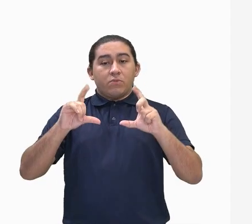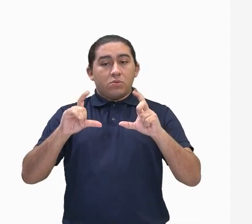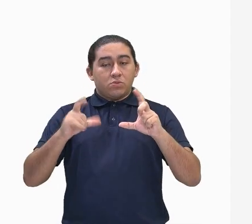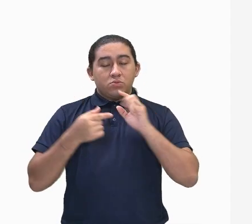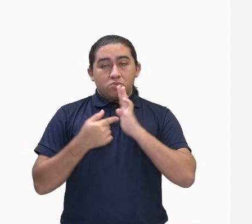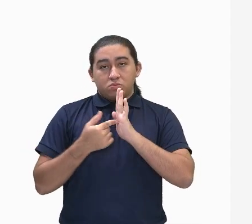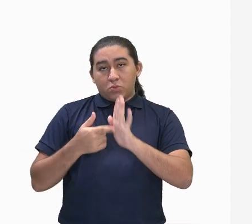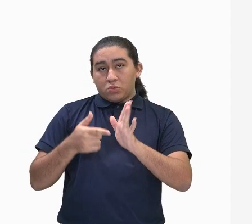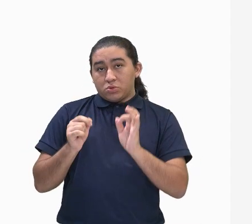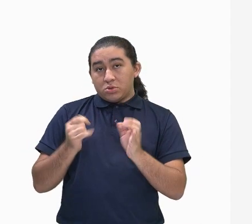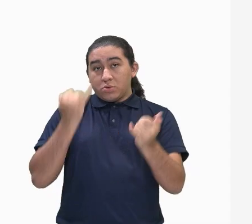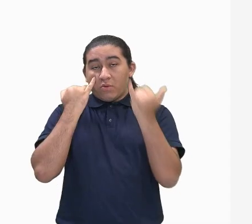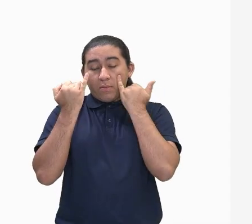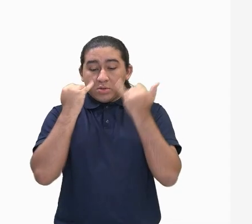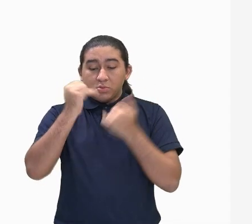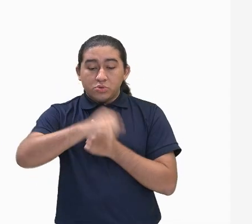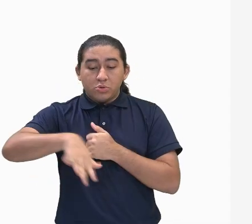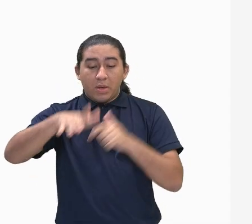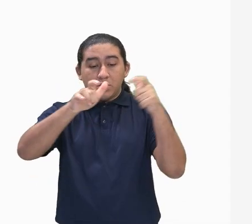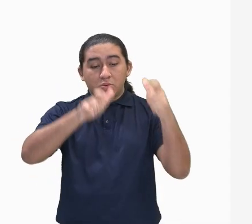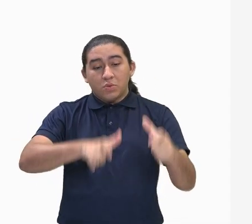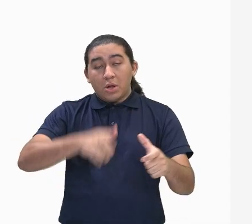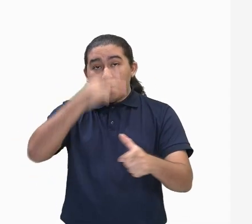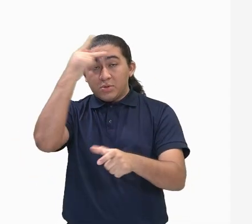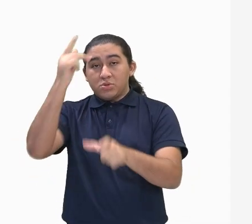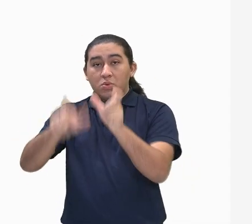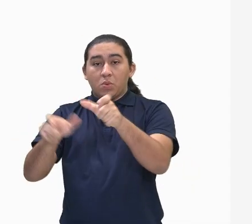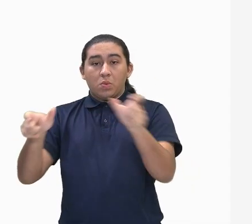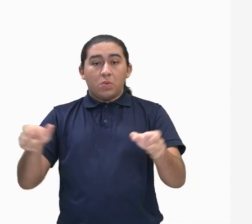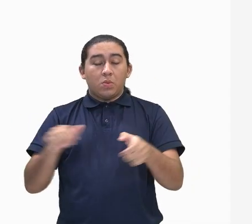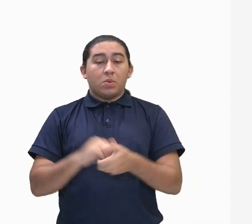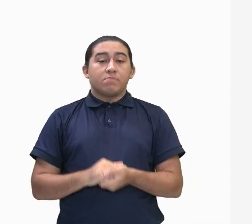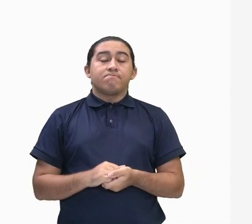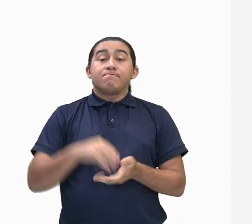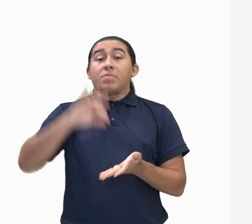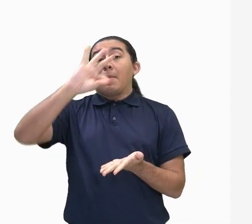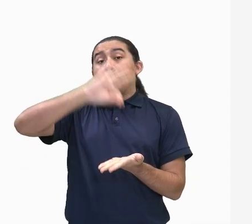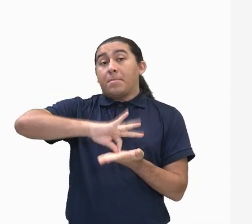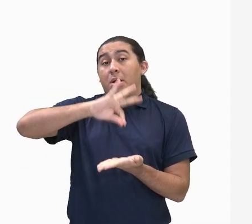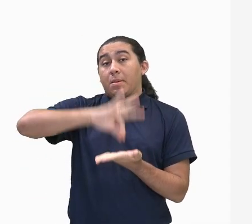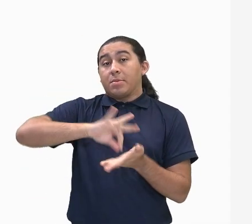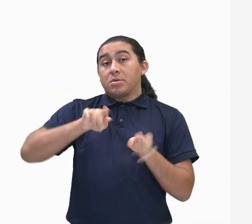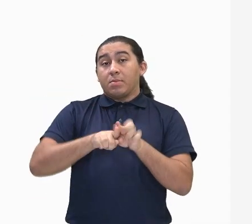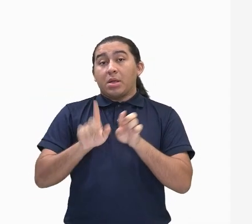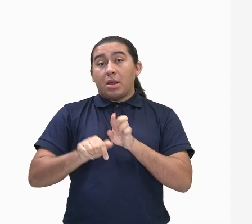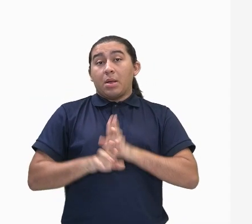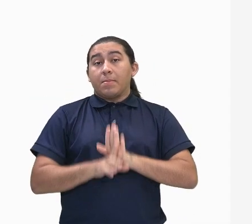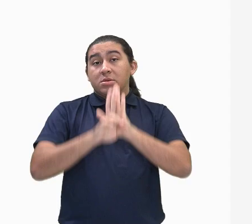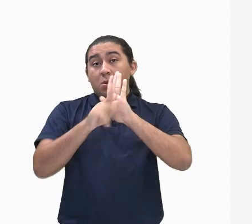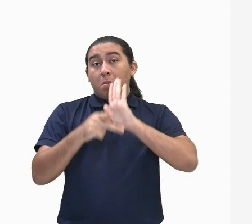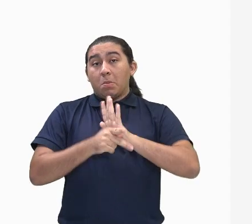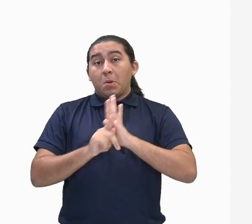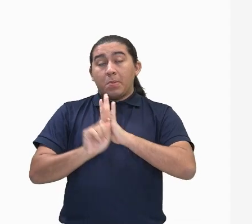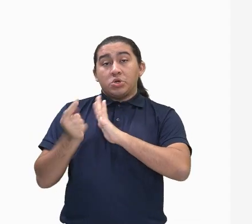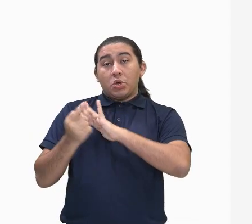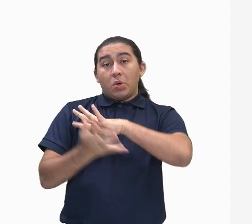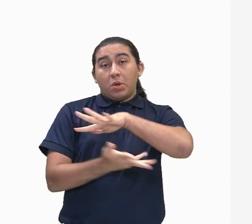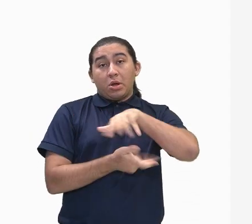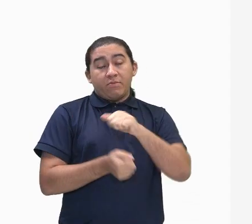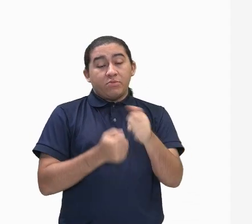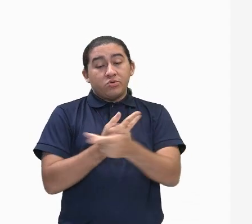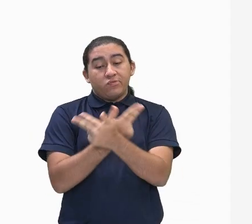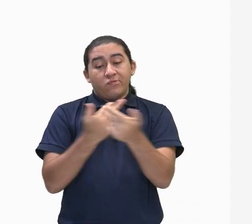as pessoas, os lugares, mapas, tá, que são as representações geográficas de